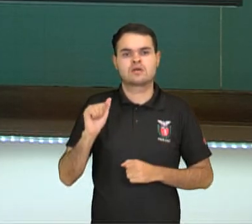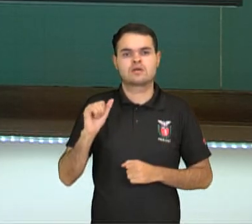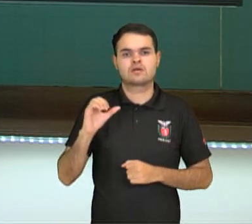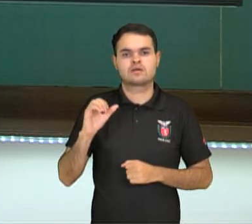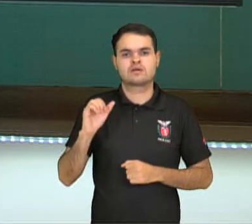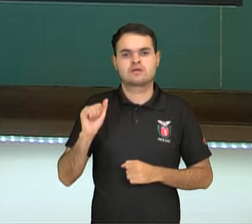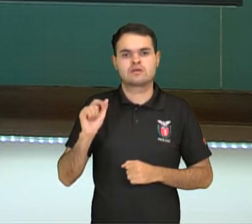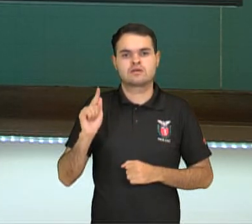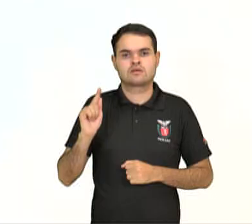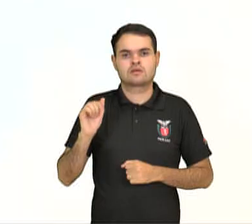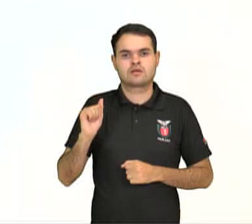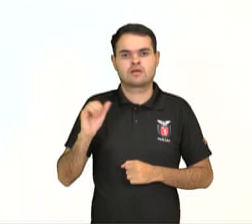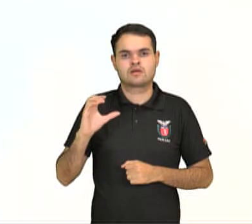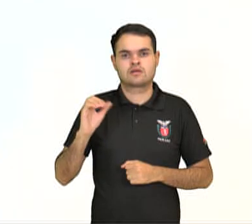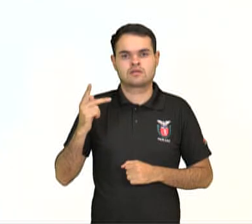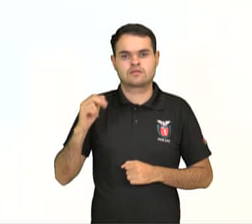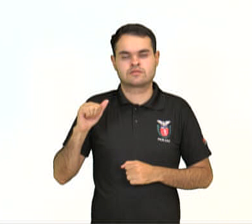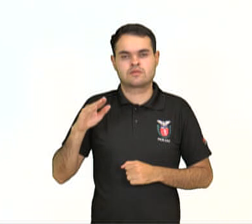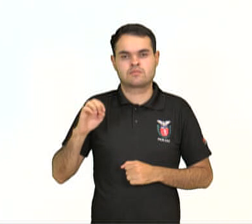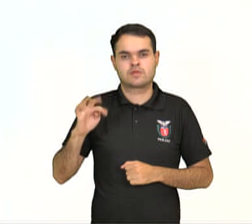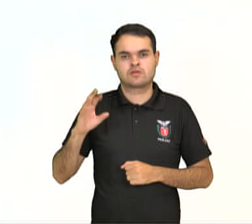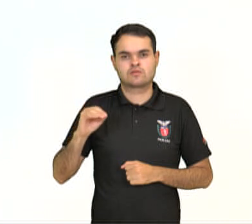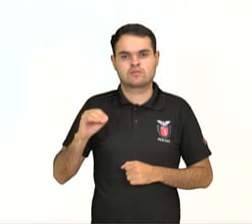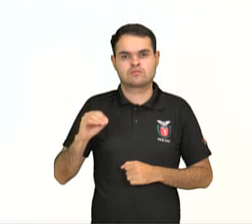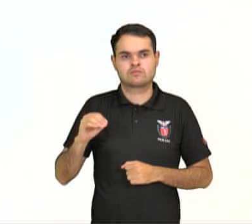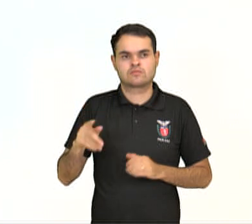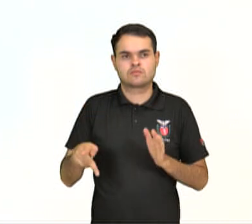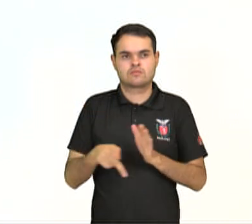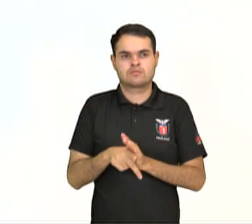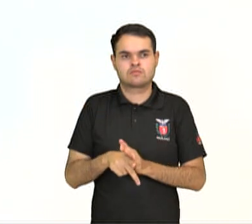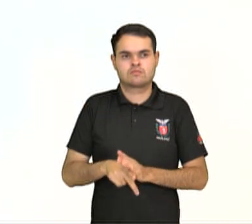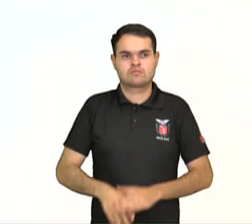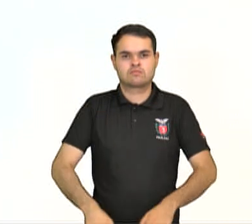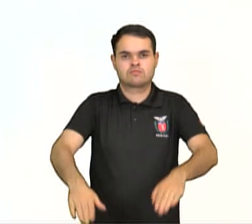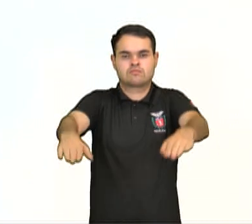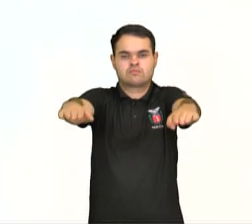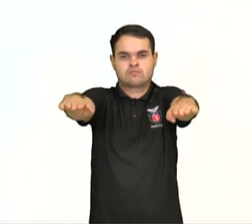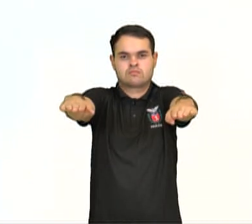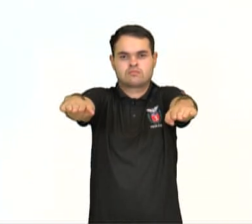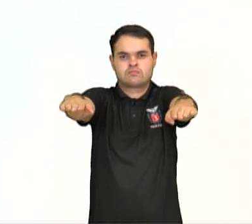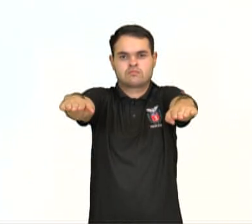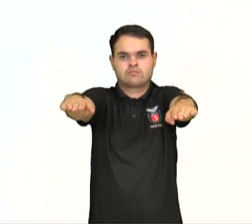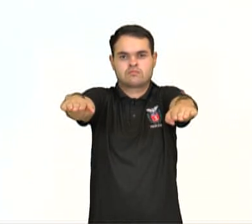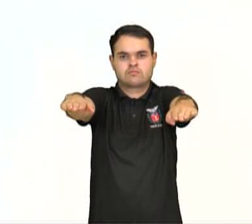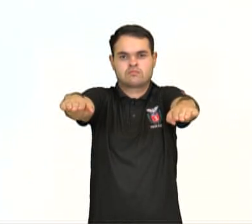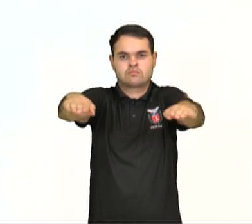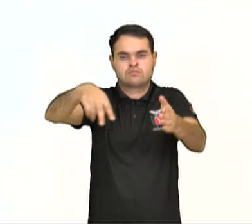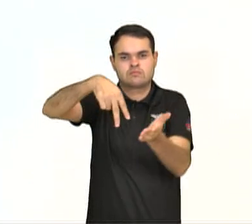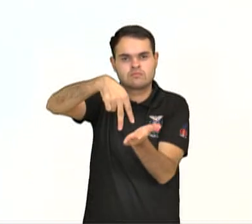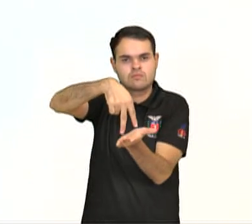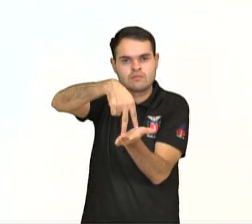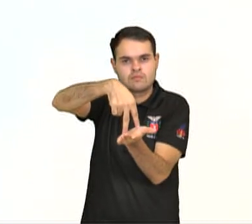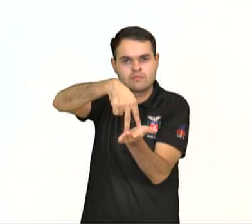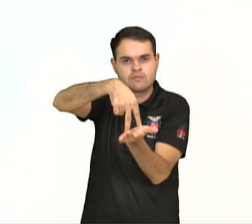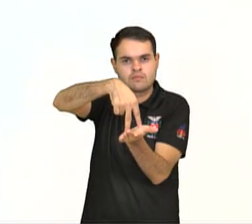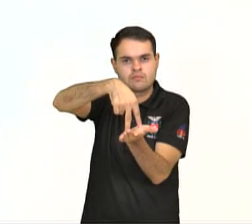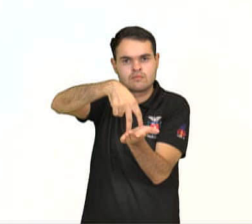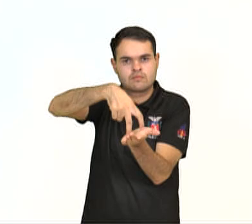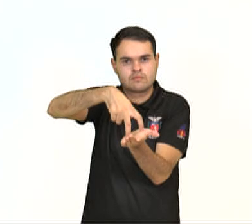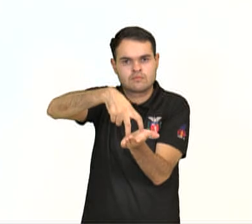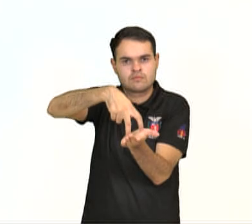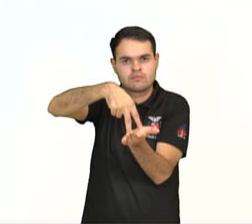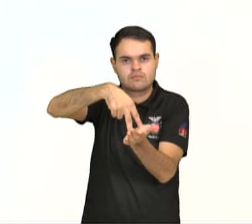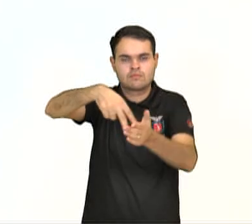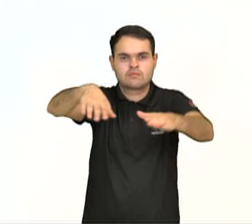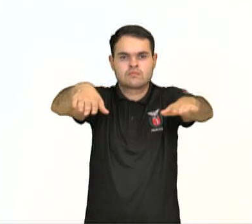agachamento. Em pé, com os braços esticados em frente do corpo, afaste as pernas em uma distância igual à